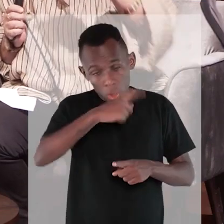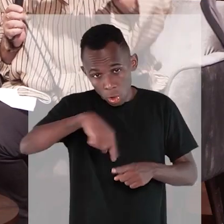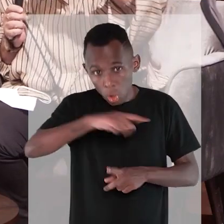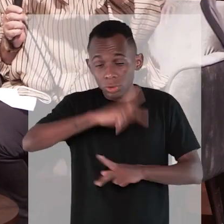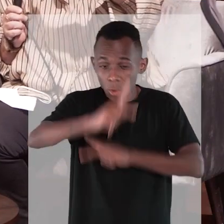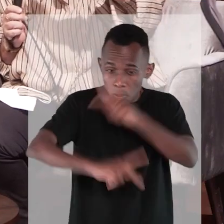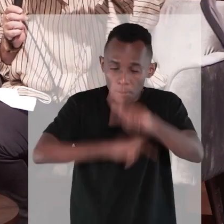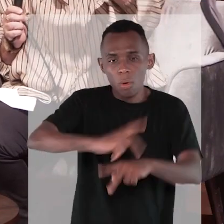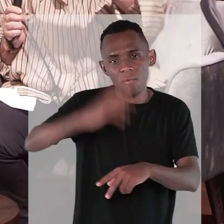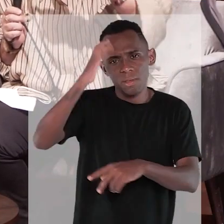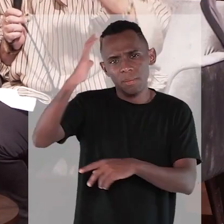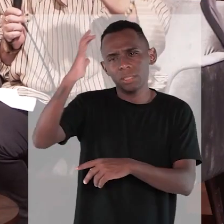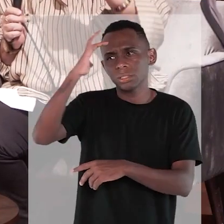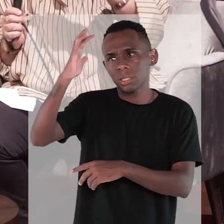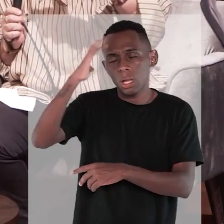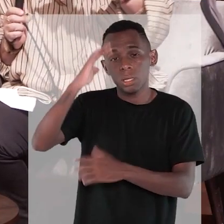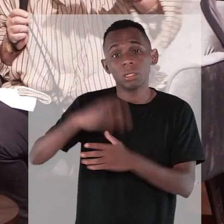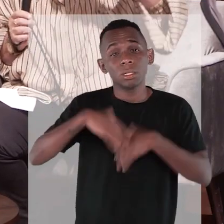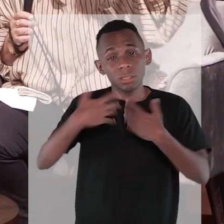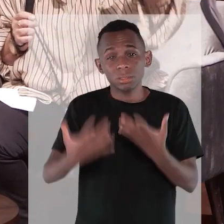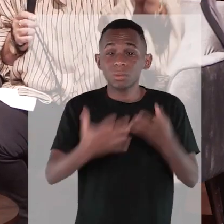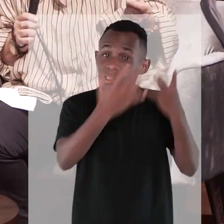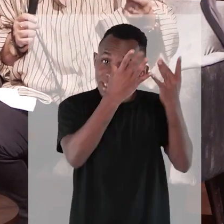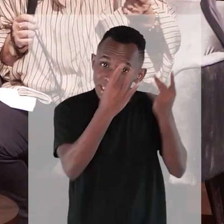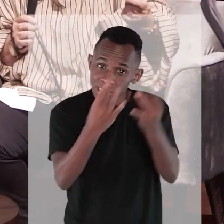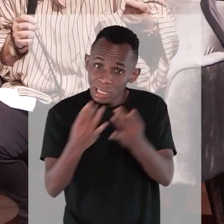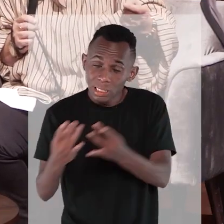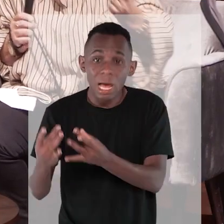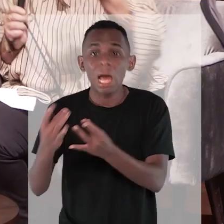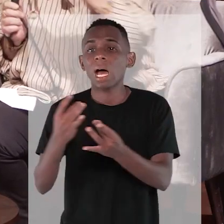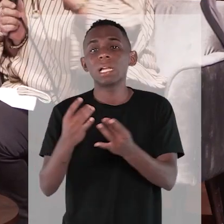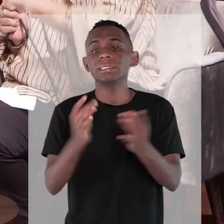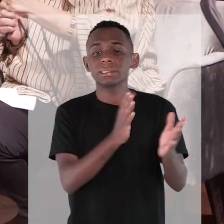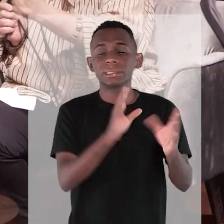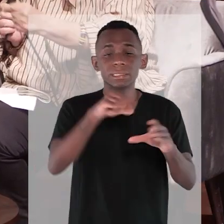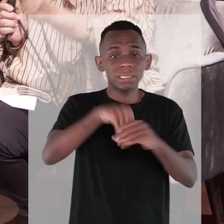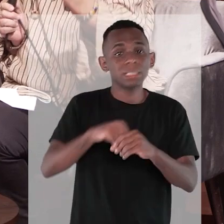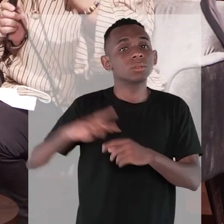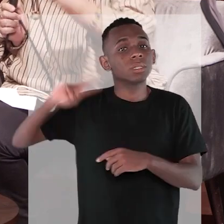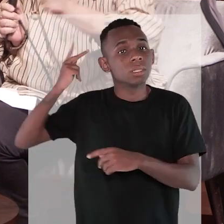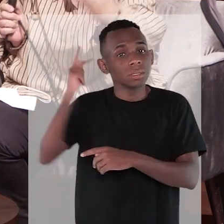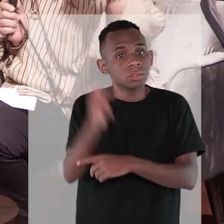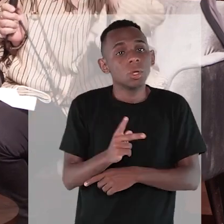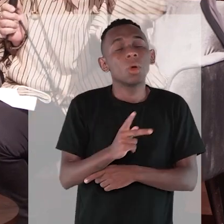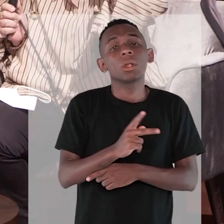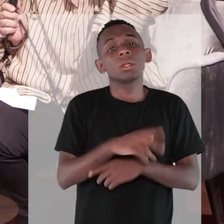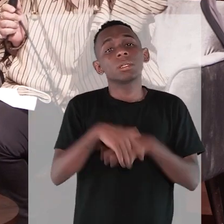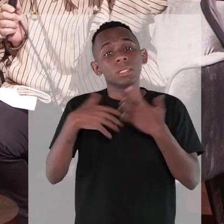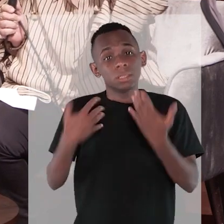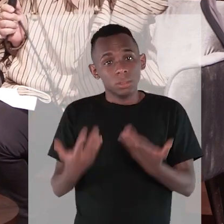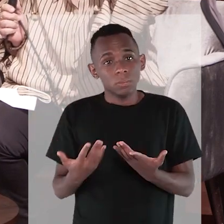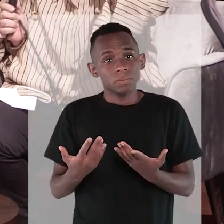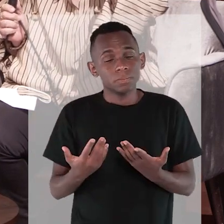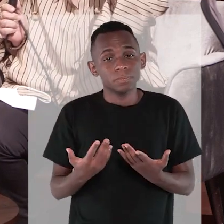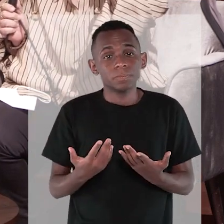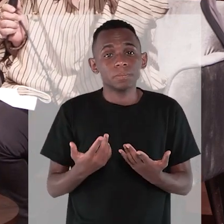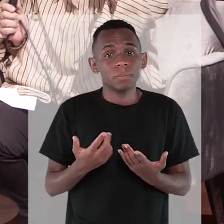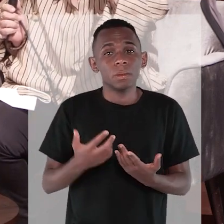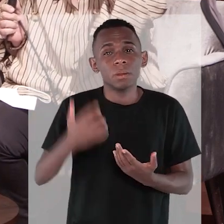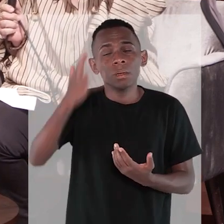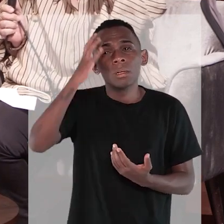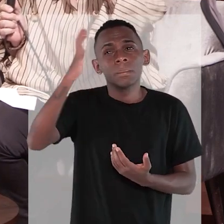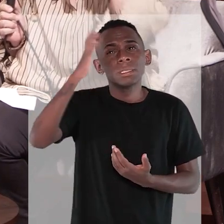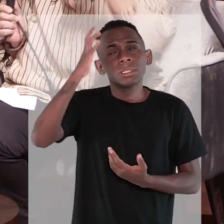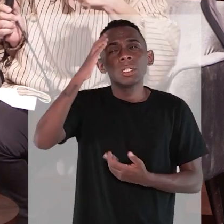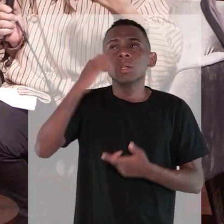Então, esses elementos, quer dizer, no caso da história eu consigo ver, no caso da imaginação eu tinha vontade de